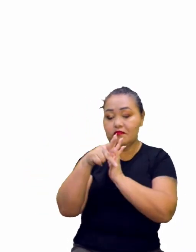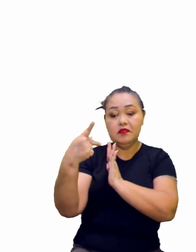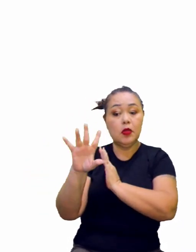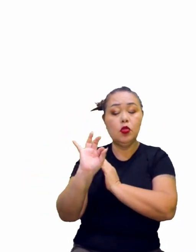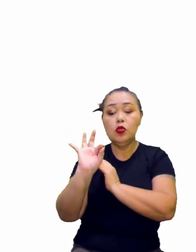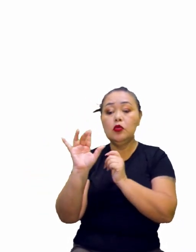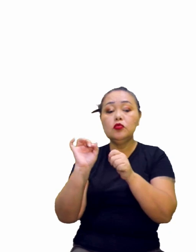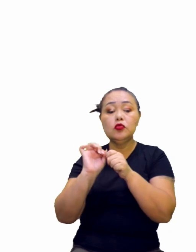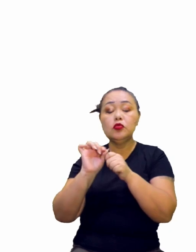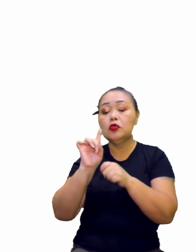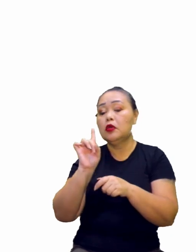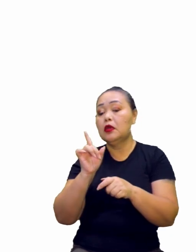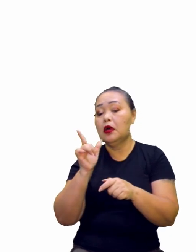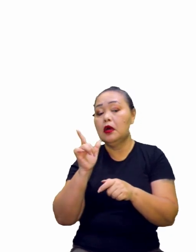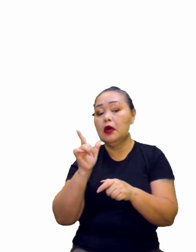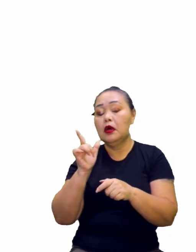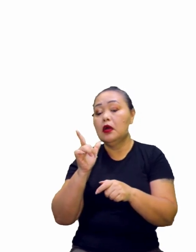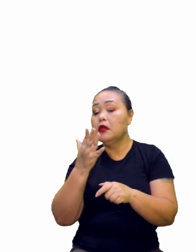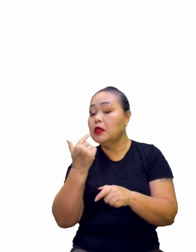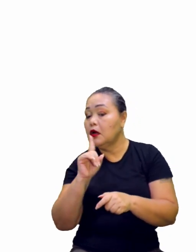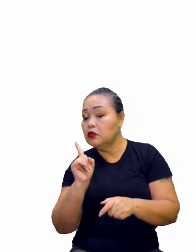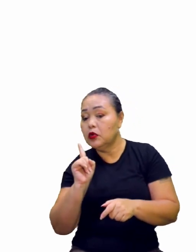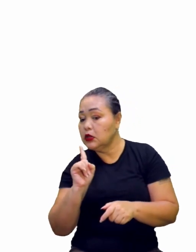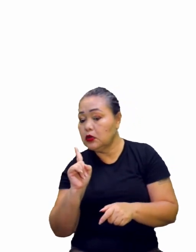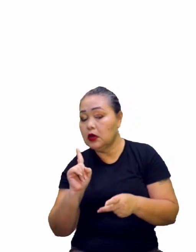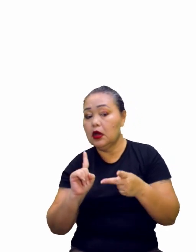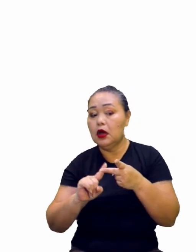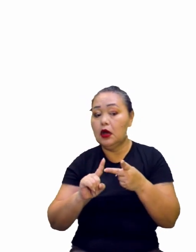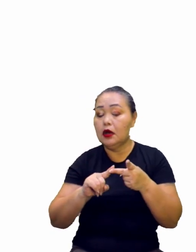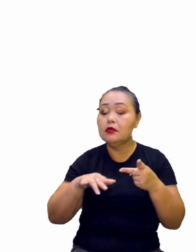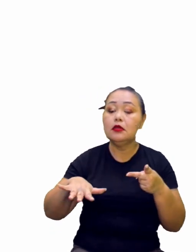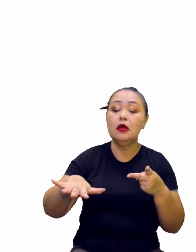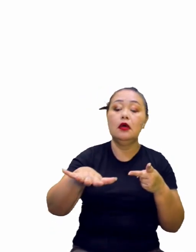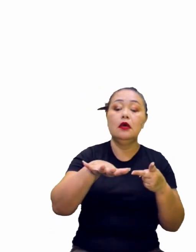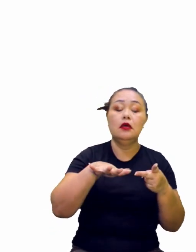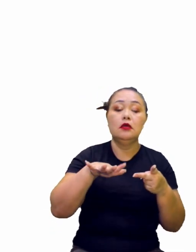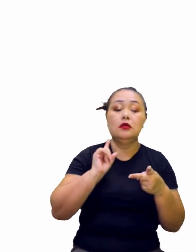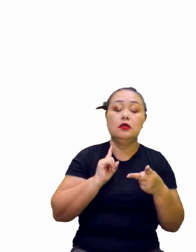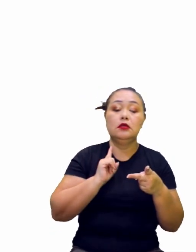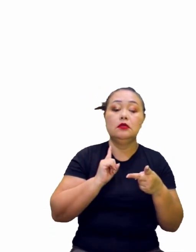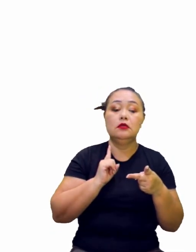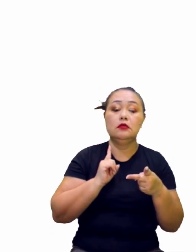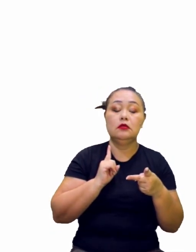área, né, na alimentação, na área de